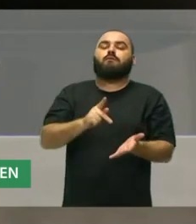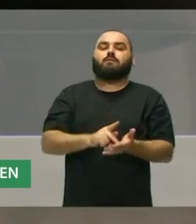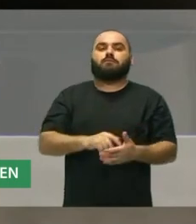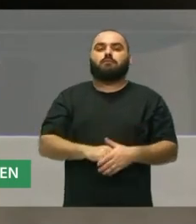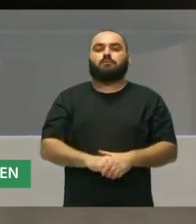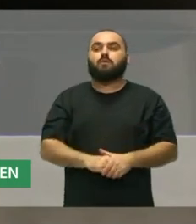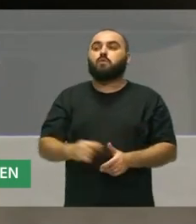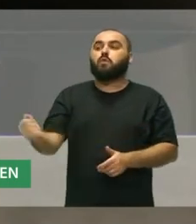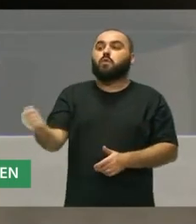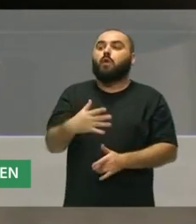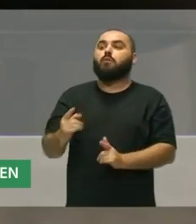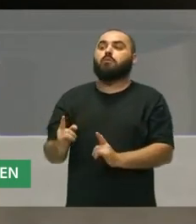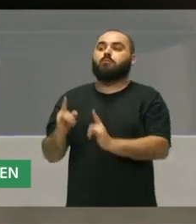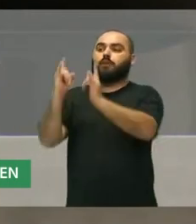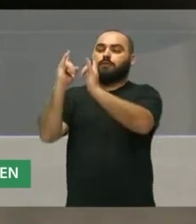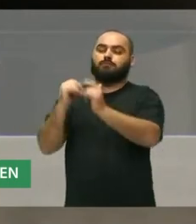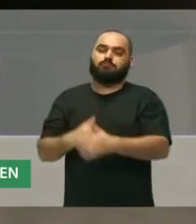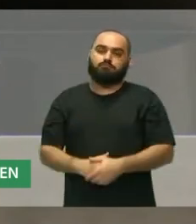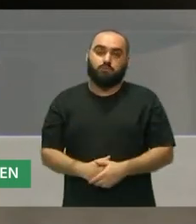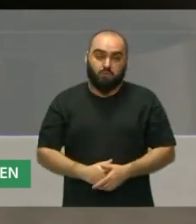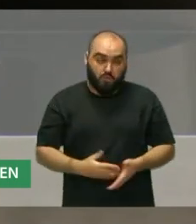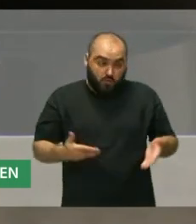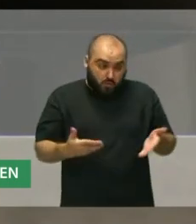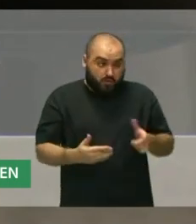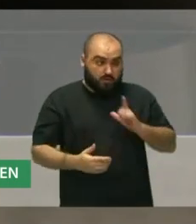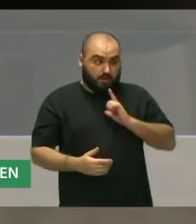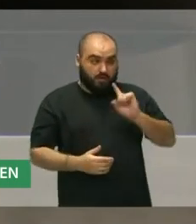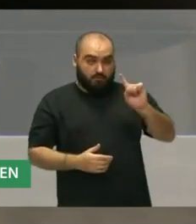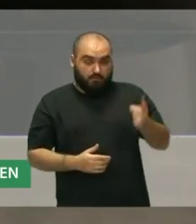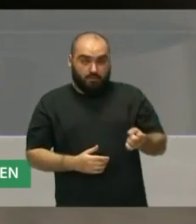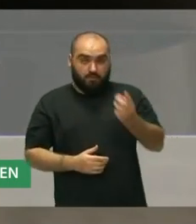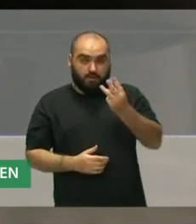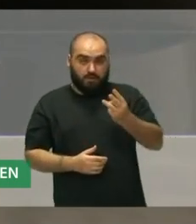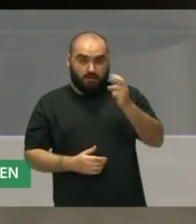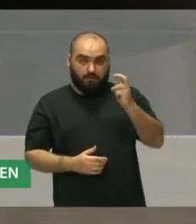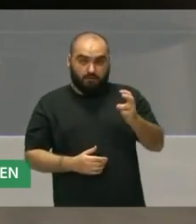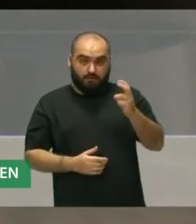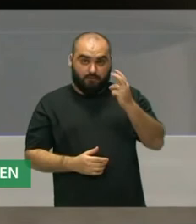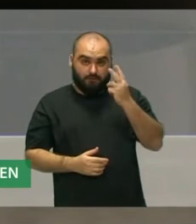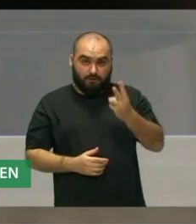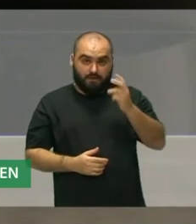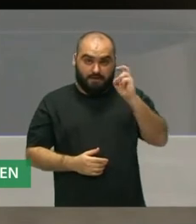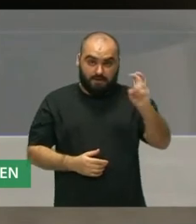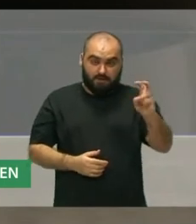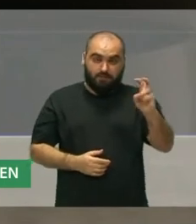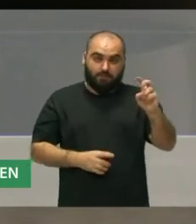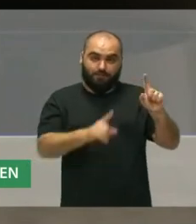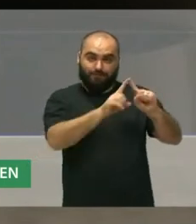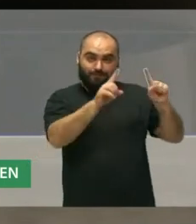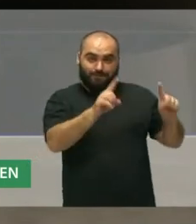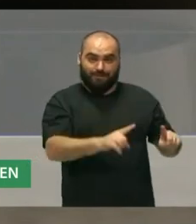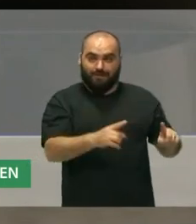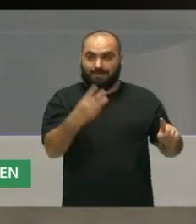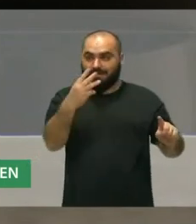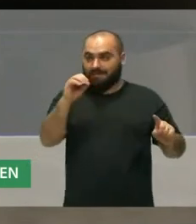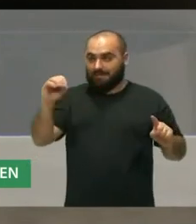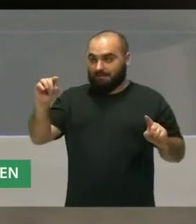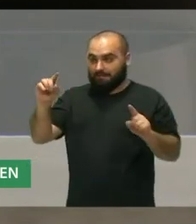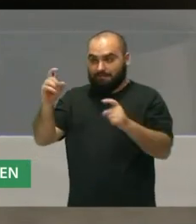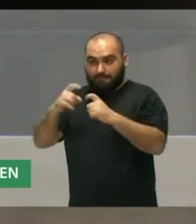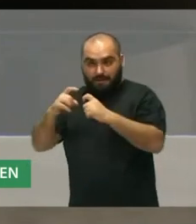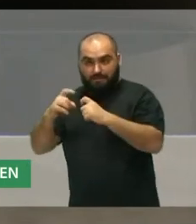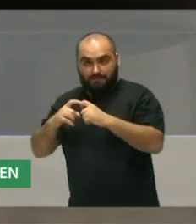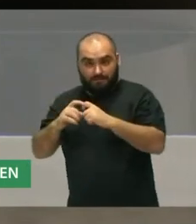com o novo prédio. Hoje nós temos 1.325 colaboradores, 300 médicos. Né? Se já tem